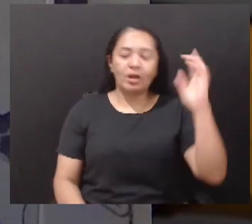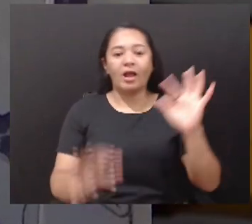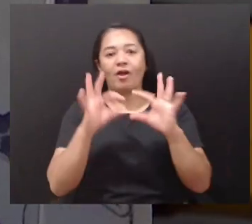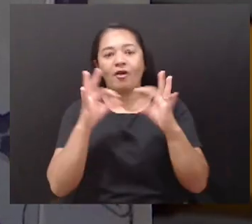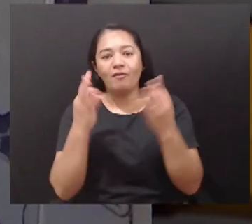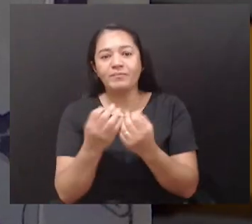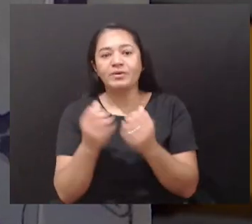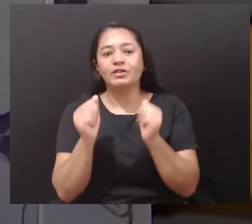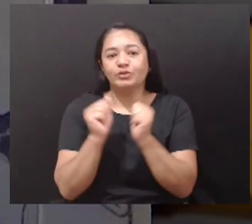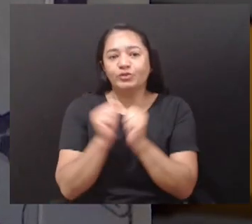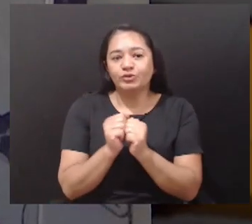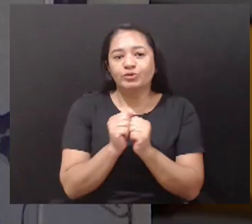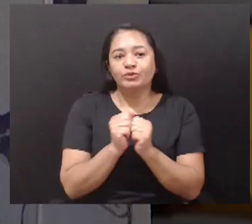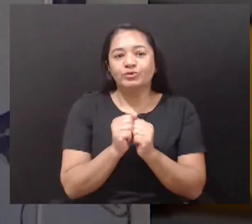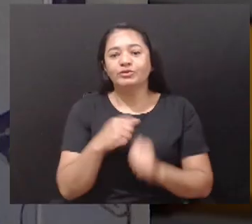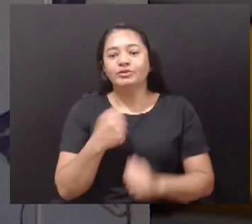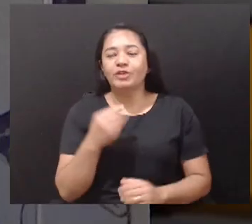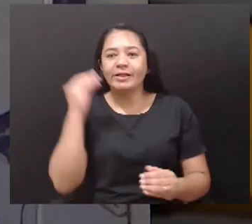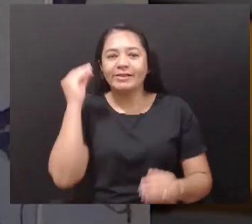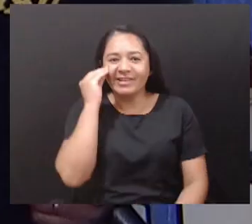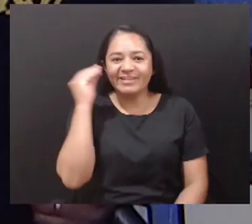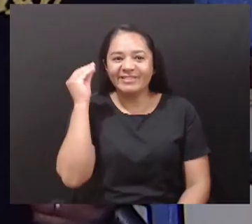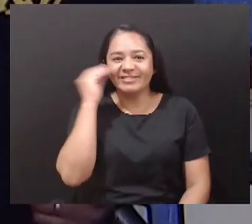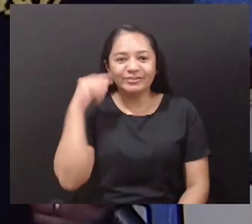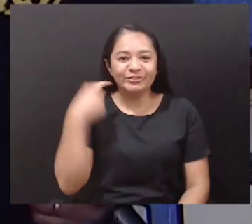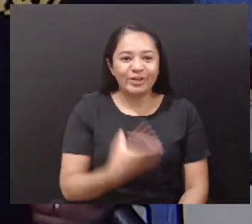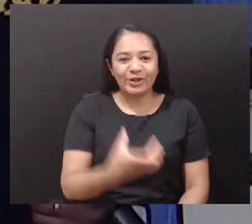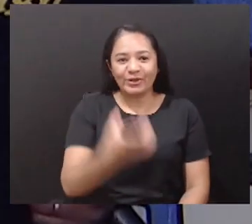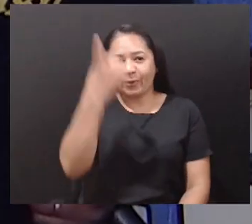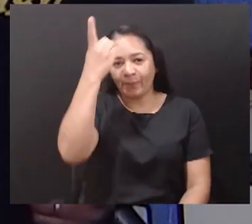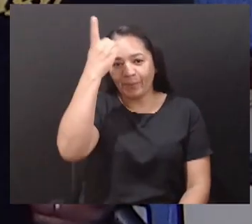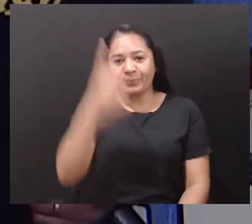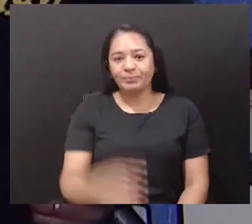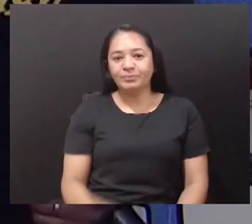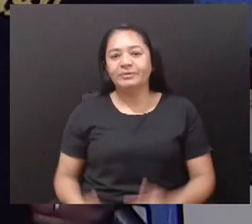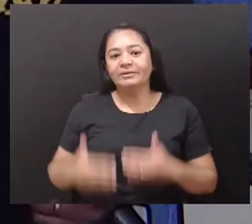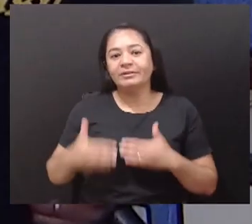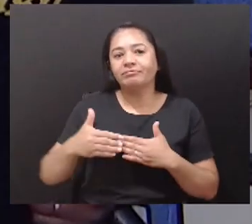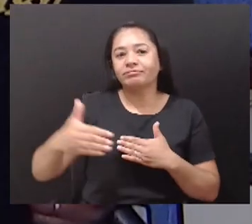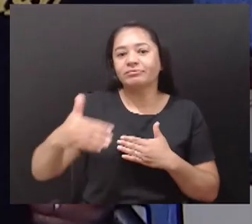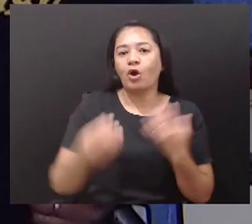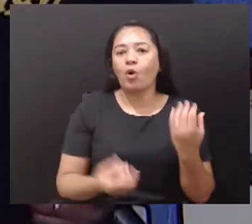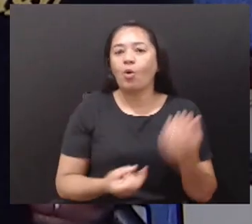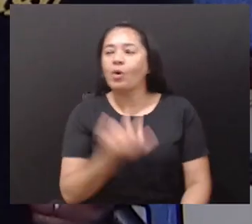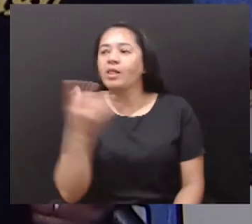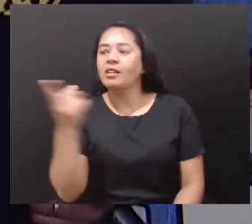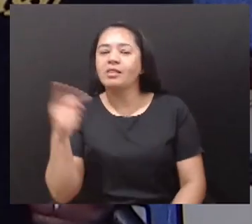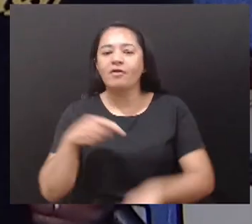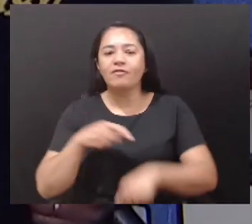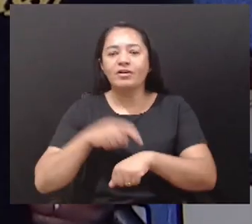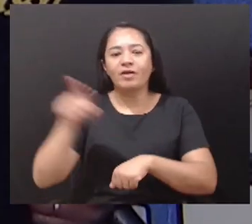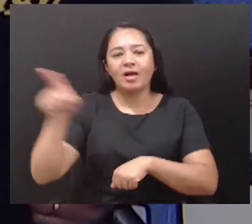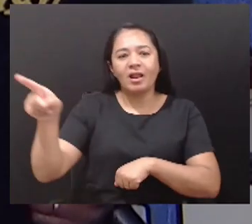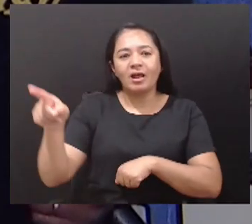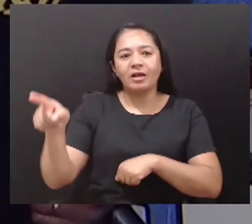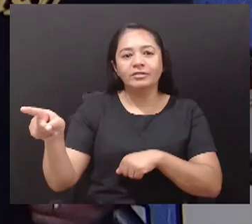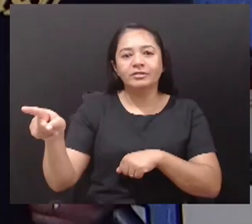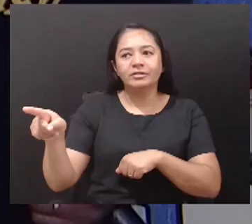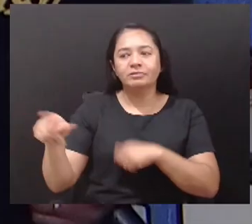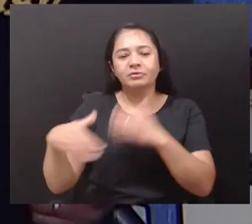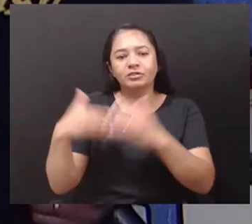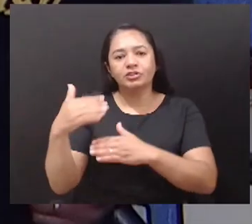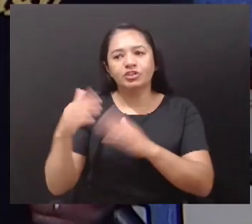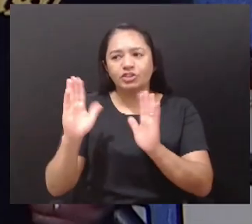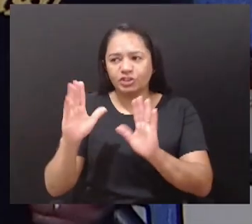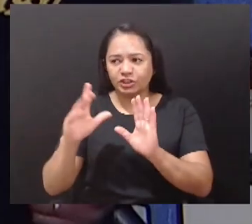e a gente ia testando ali o nosso dom. Sim. E a partir disso, quanto tempo você ficou lá e depois você já foi empreender ou ainda passou